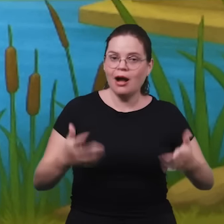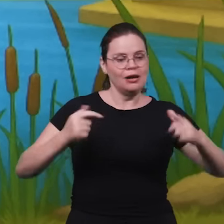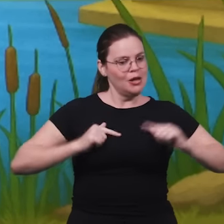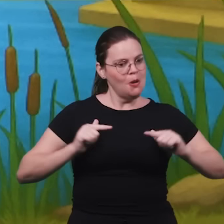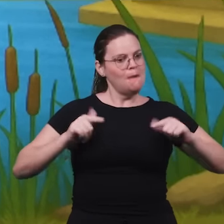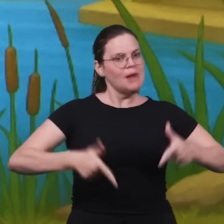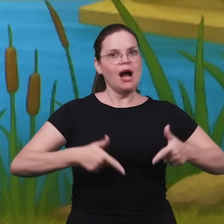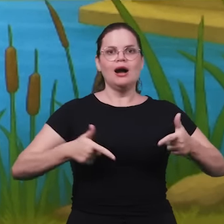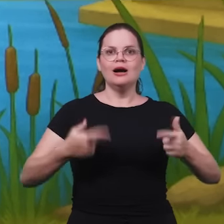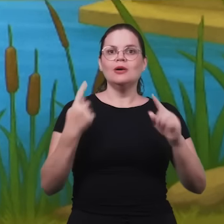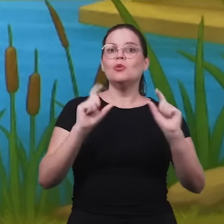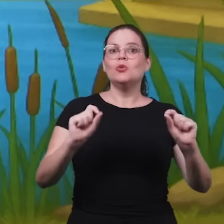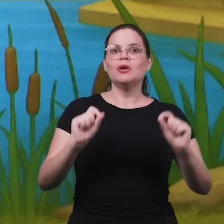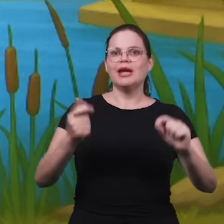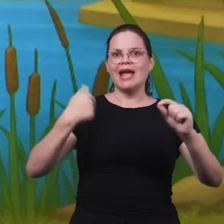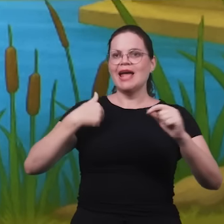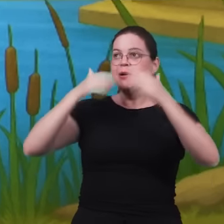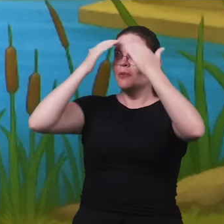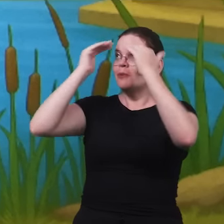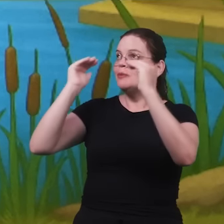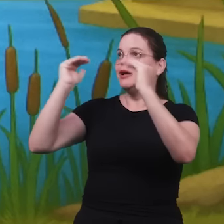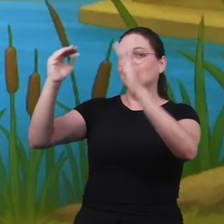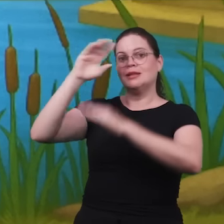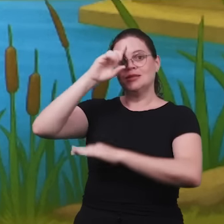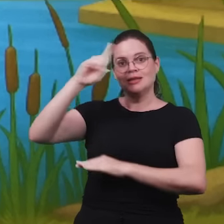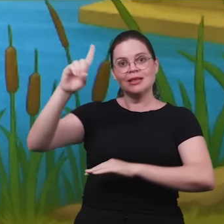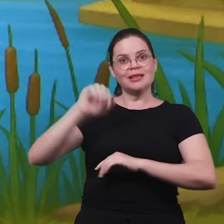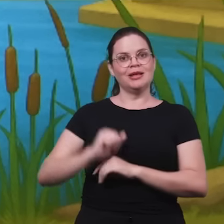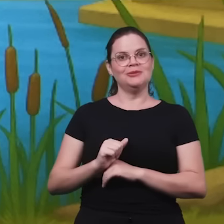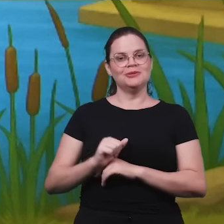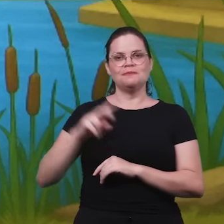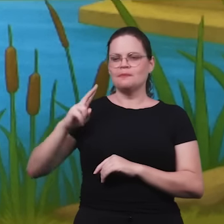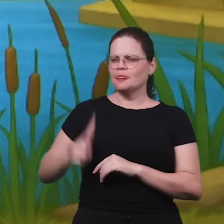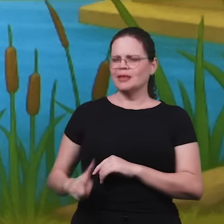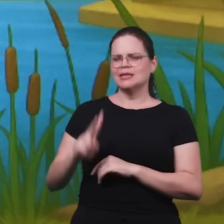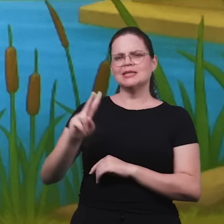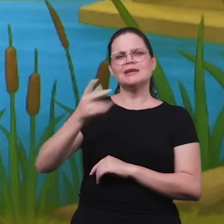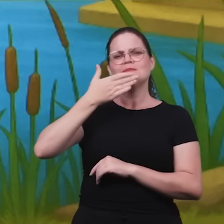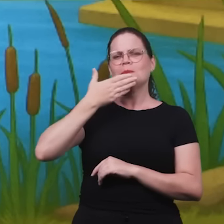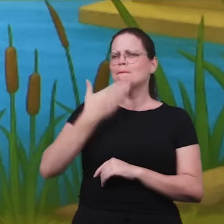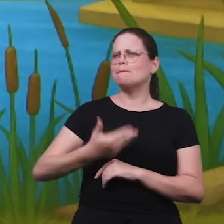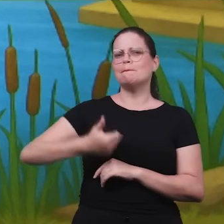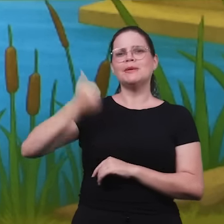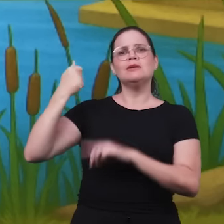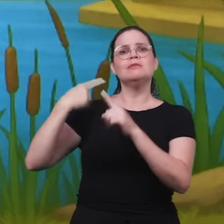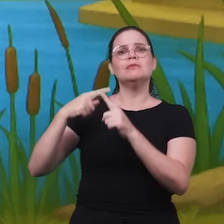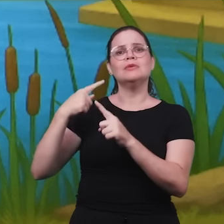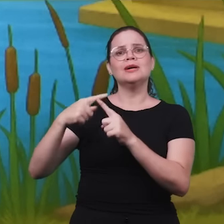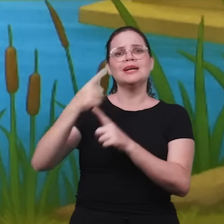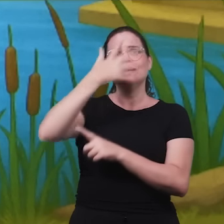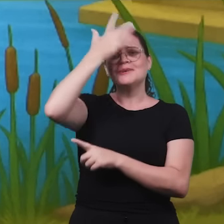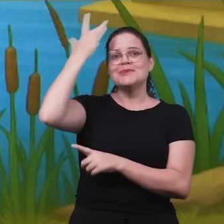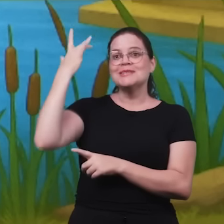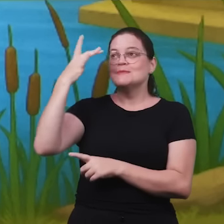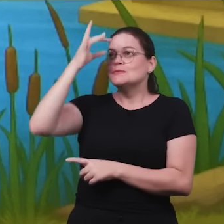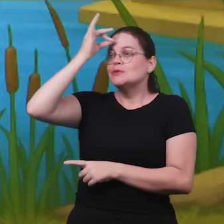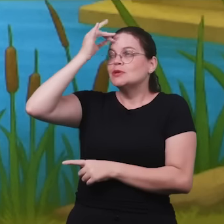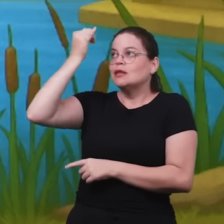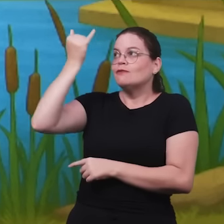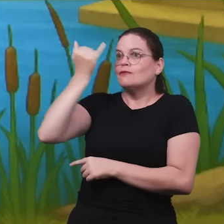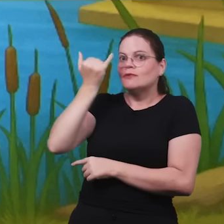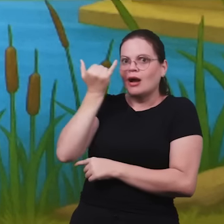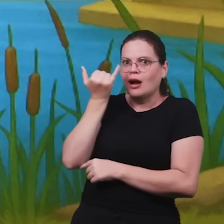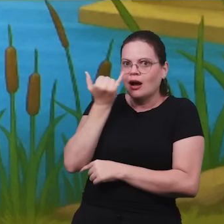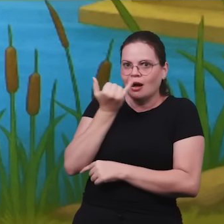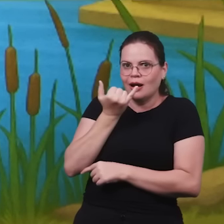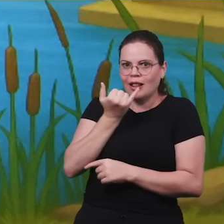mais decidimos ser obedientes ao Senhor, nós damos liberdade ao Espírito Santo para falar ao nosso